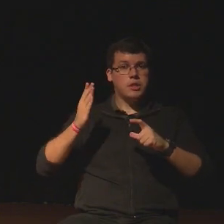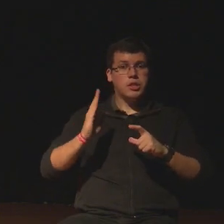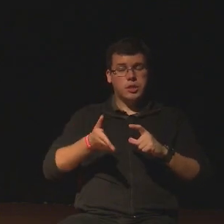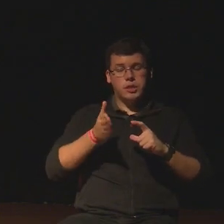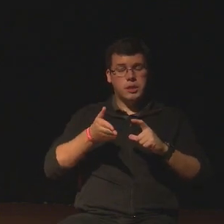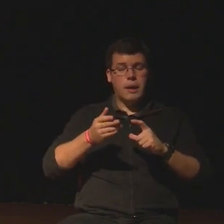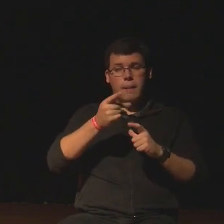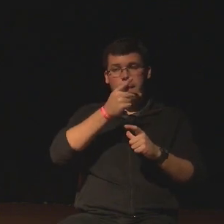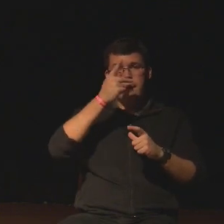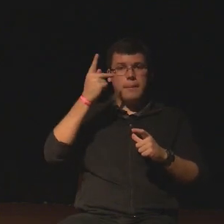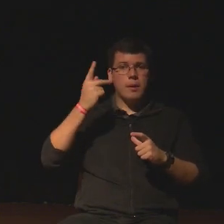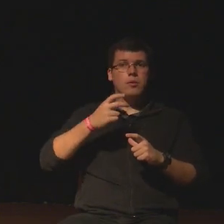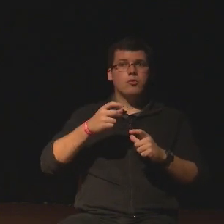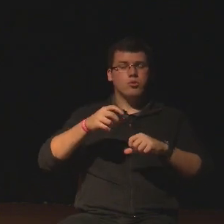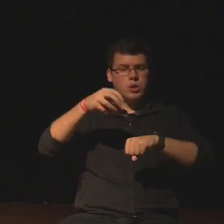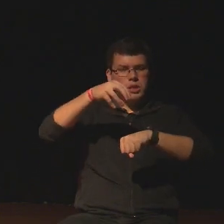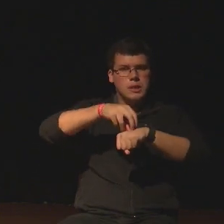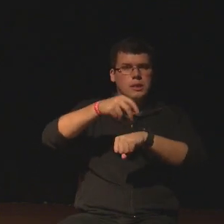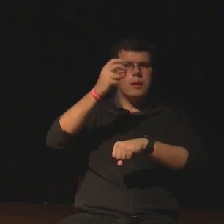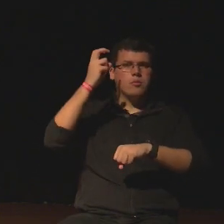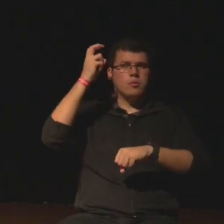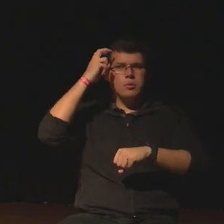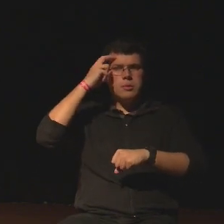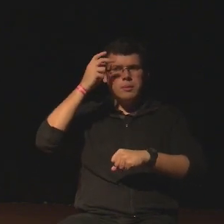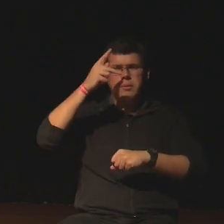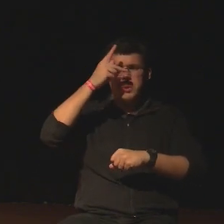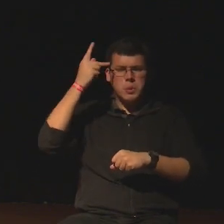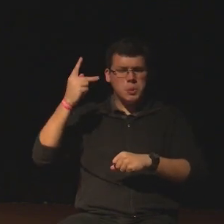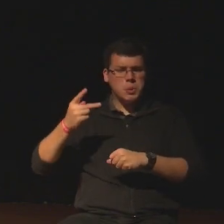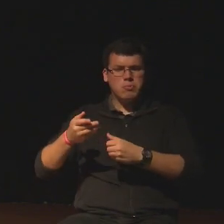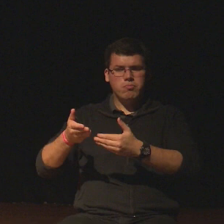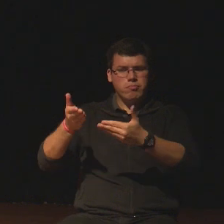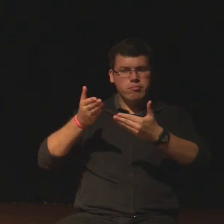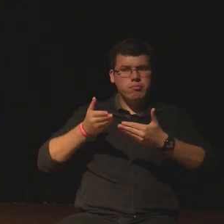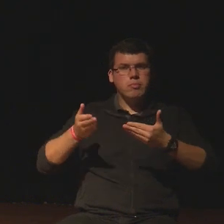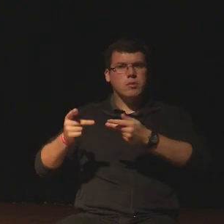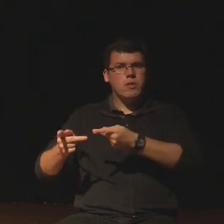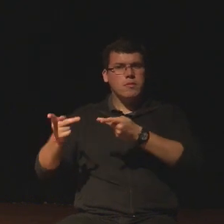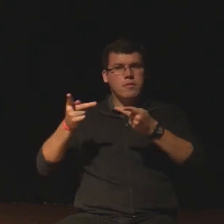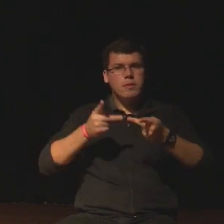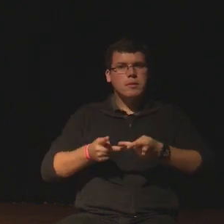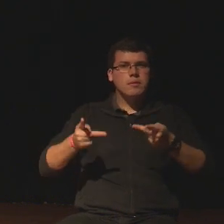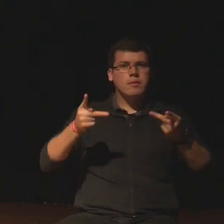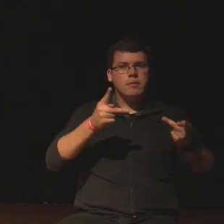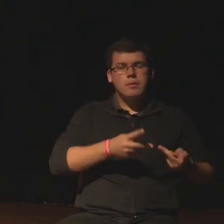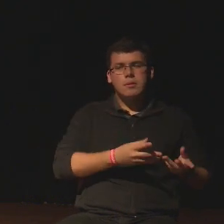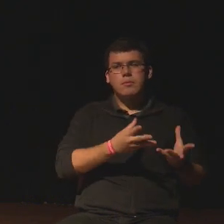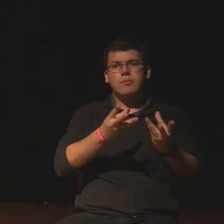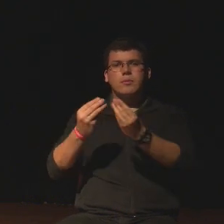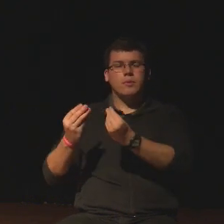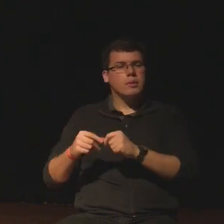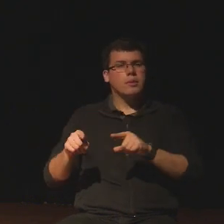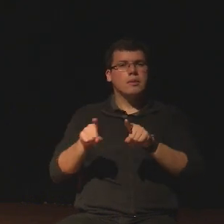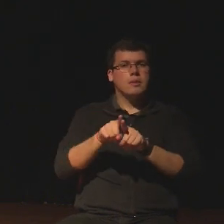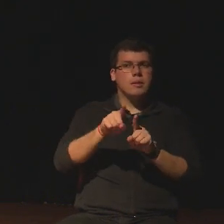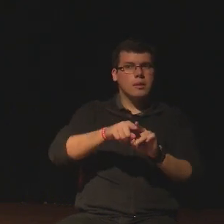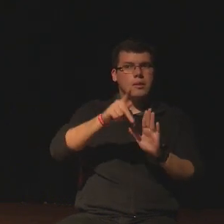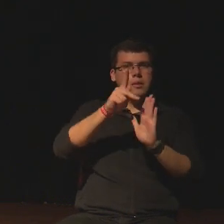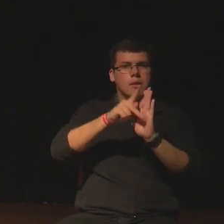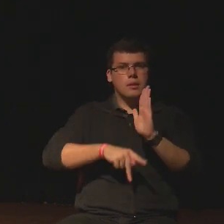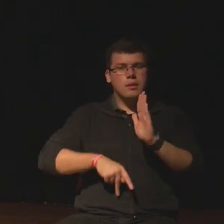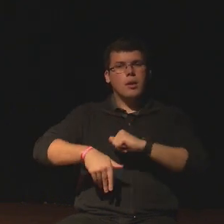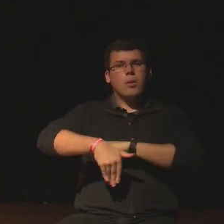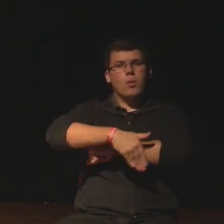os dias. E desde 2014, a gente tem o programa Ruas Abertas acontecendo na Paulista,